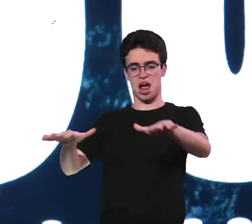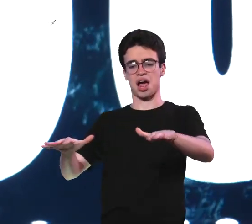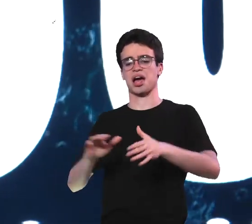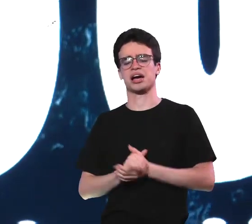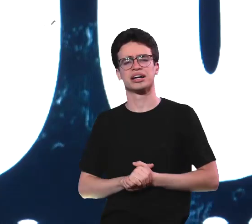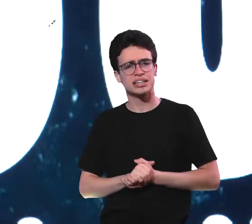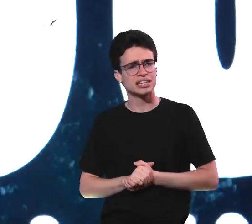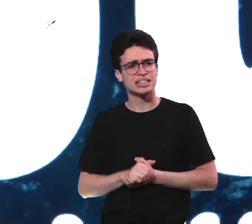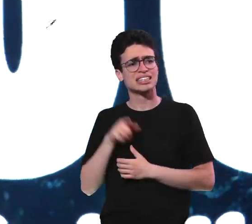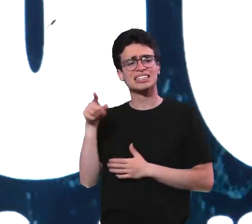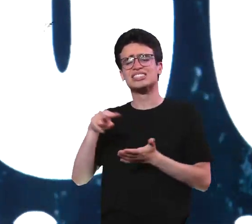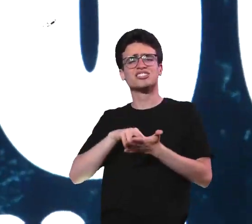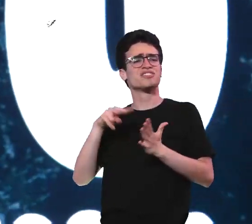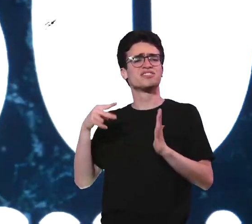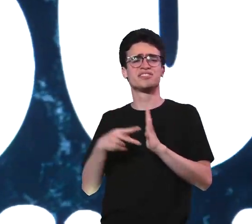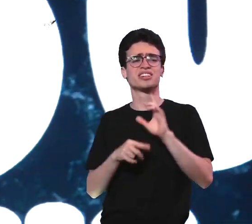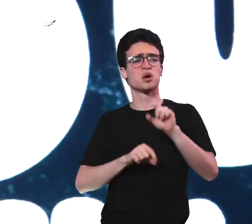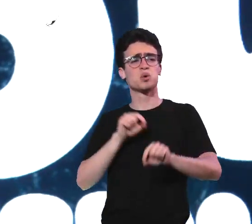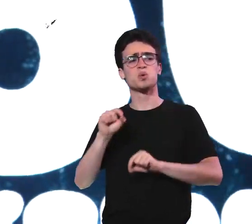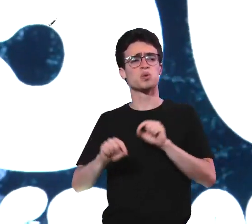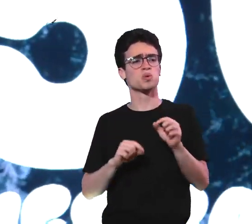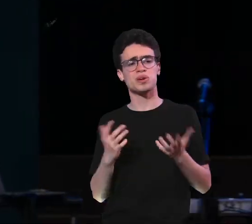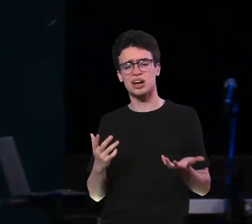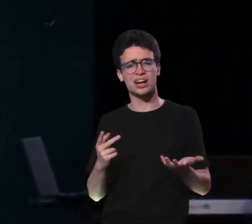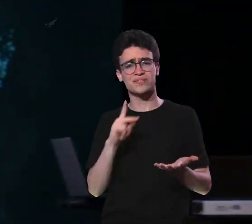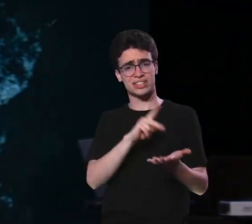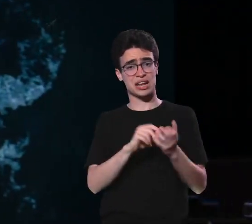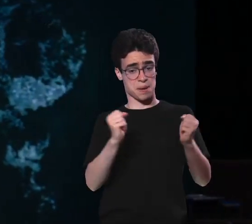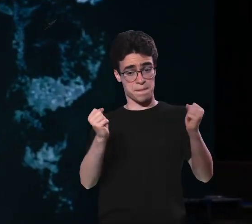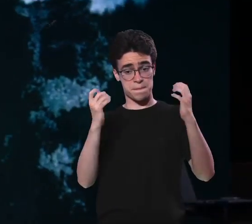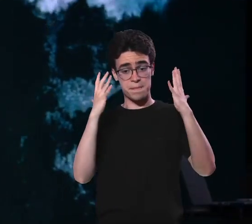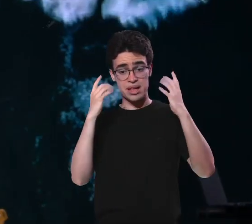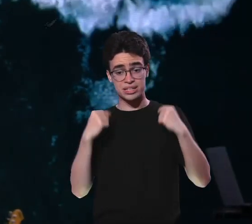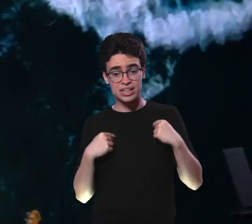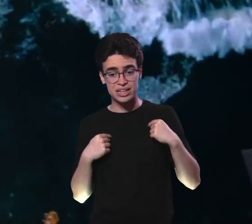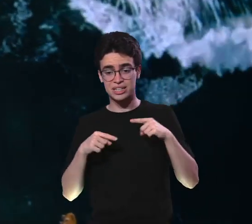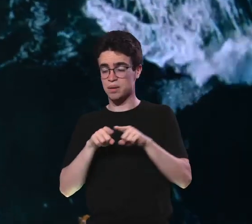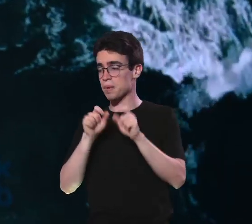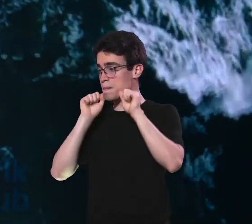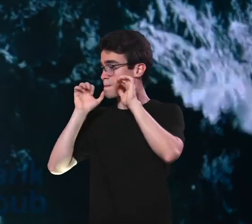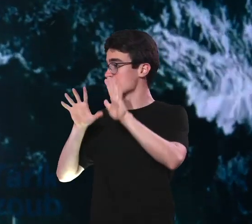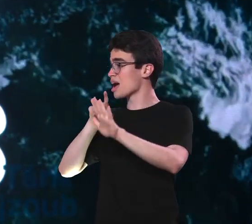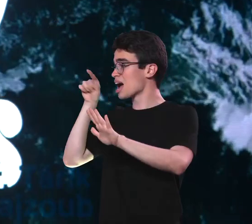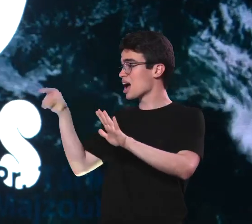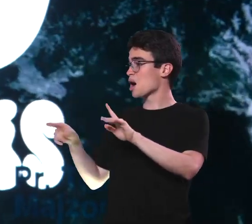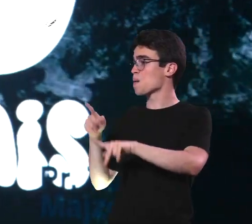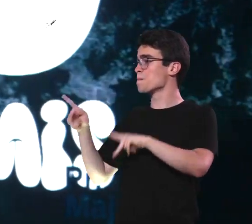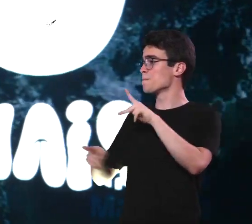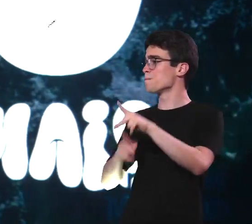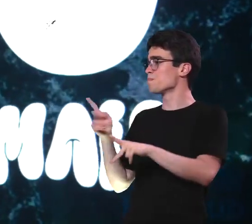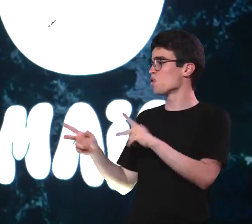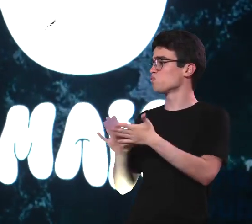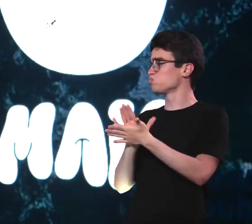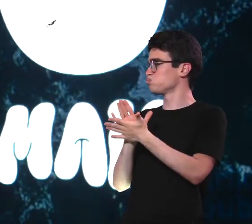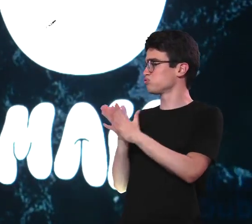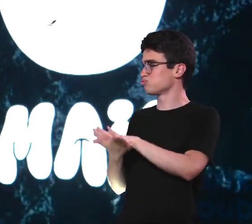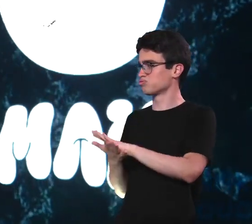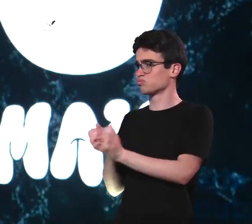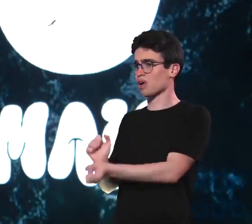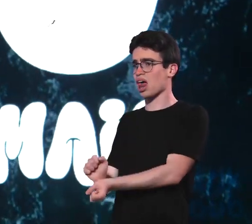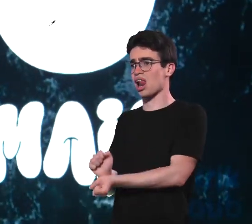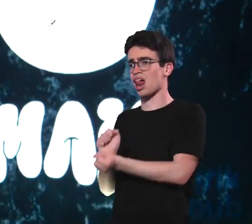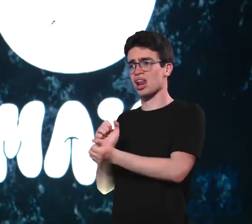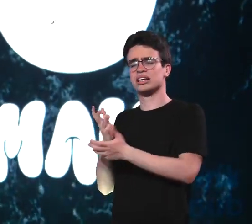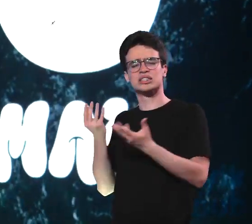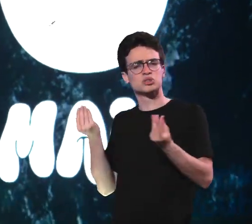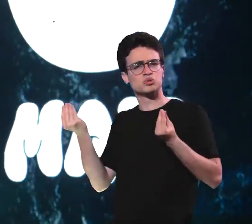querendo ensinar, que é bênção na minha e na sua vida, e foi bênção para aquele povo que estava desolado, arrasado. Ele